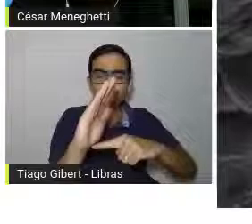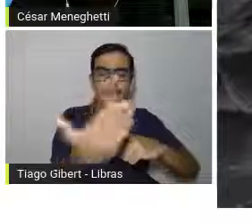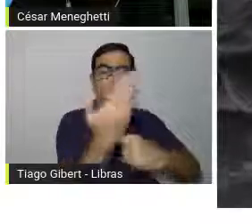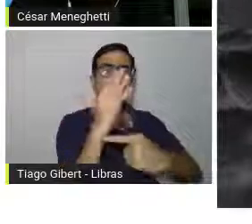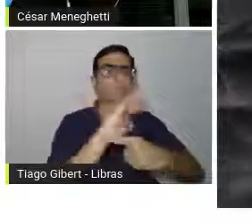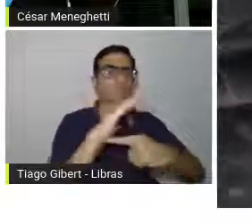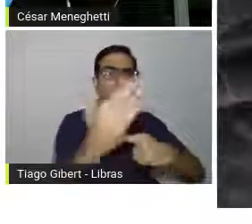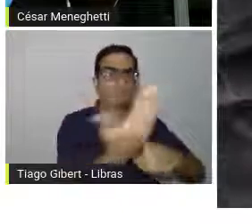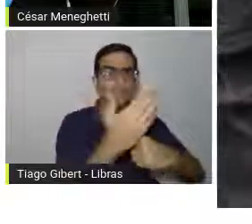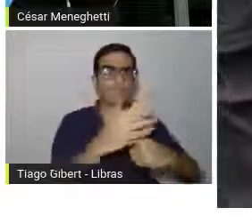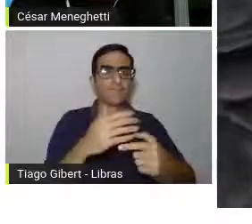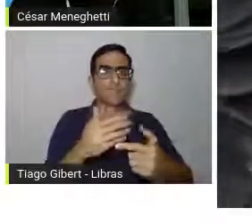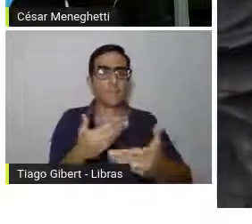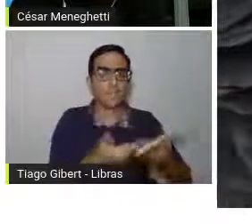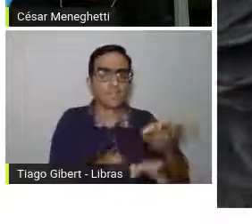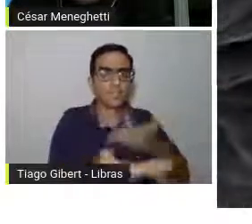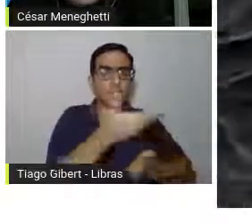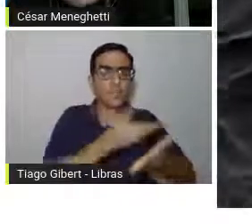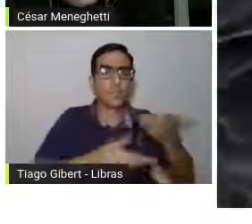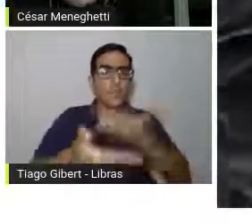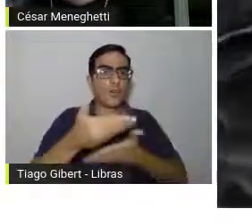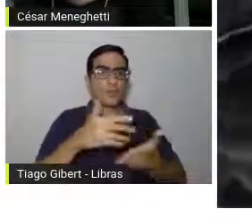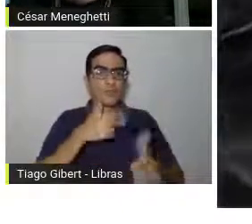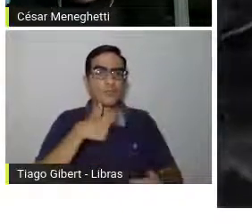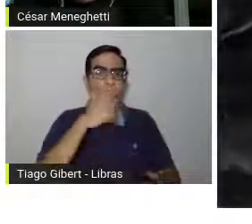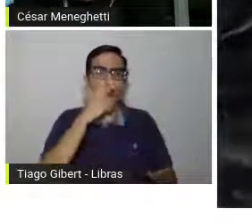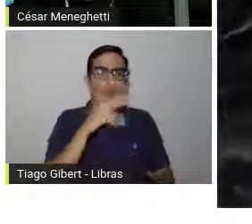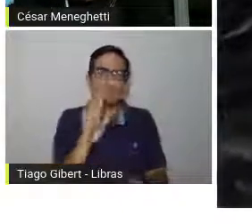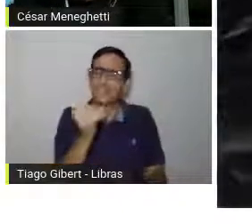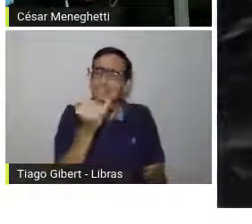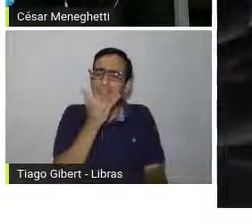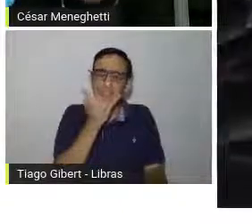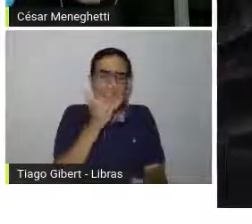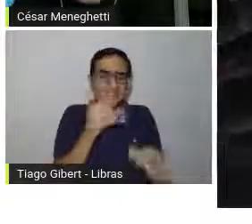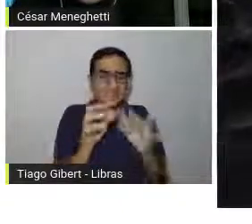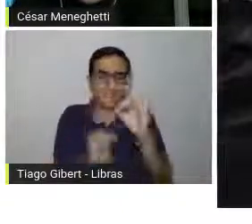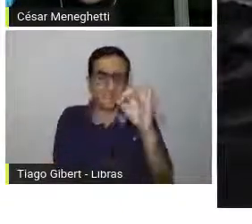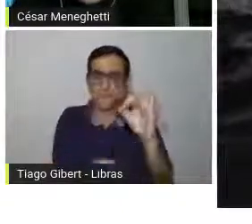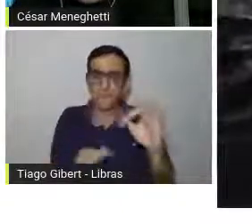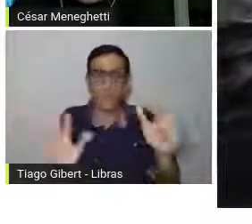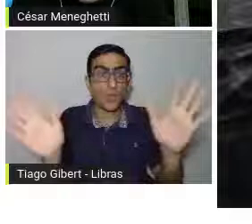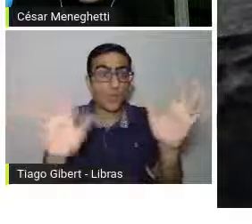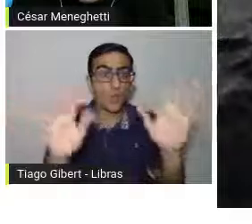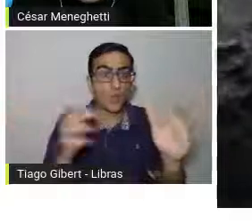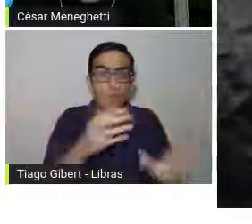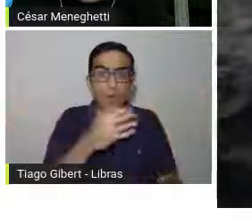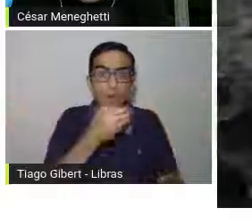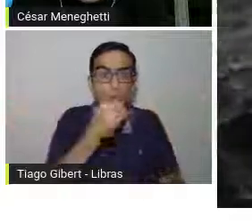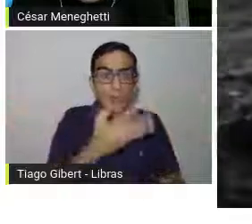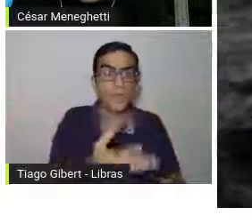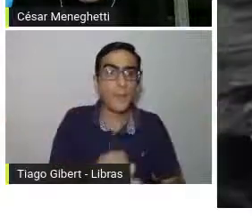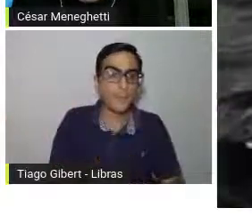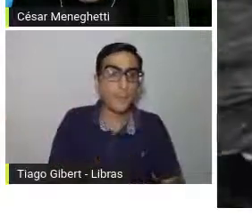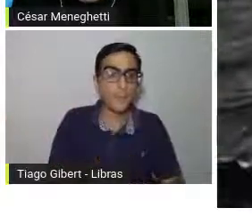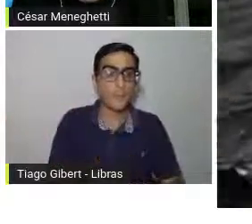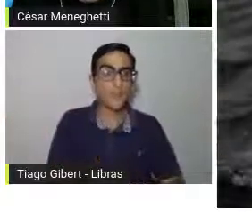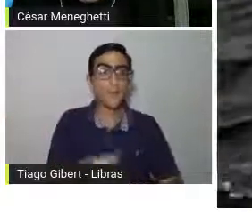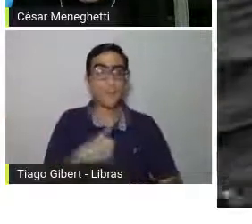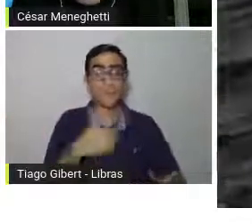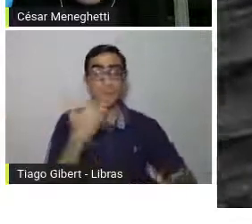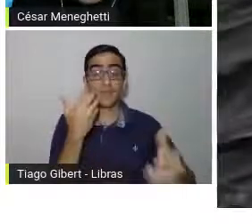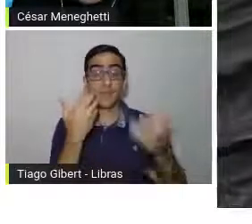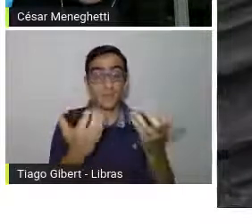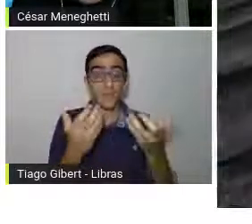multicanal, multitudo. E, bom, desculpa. E César, não, imagina, mas eu queria que